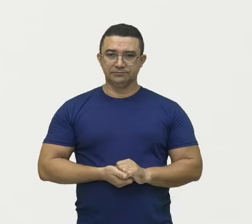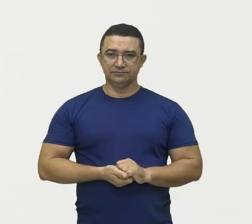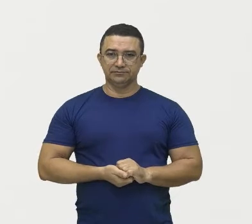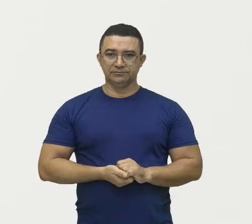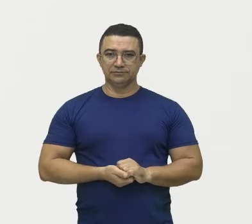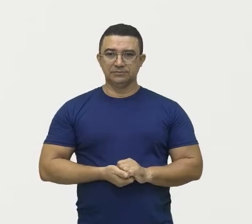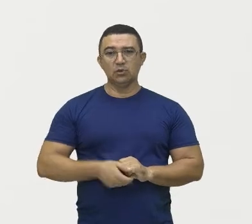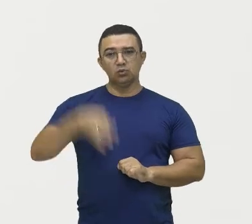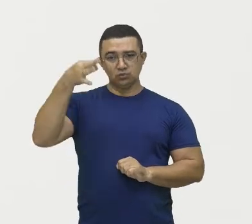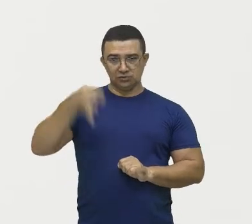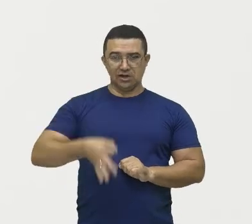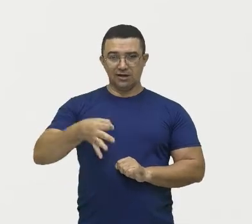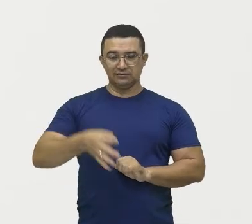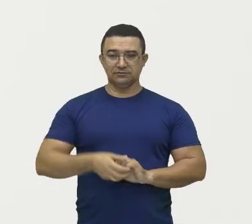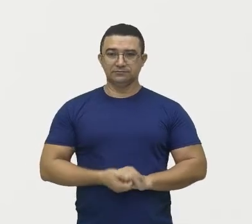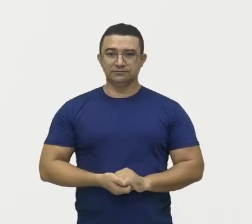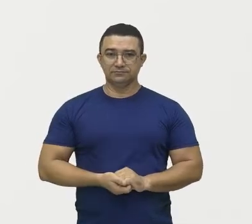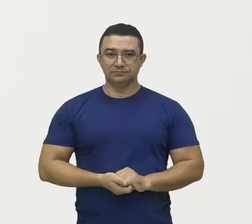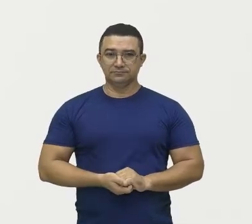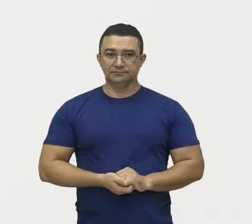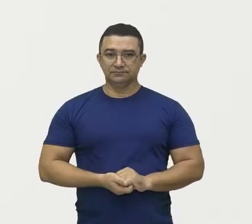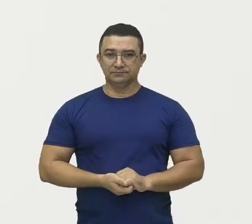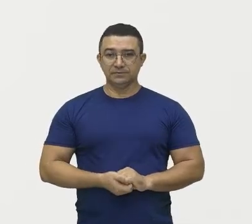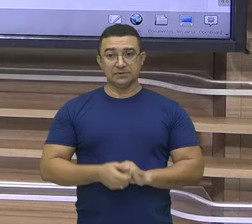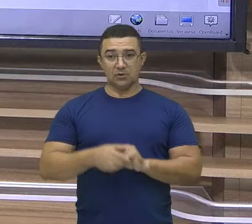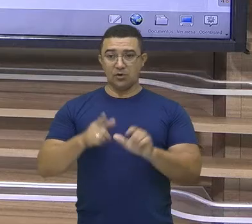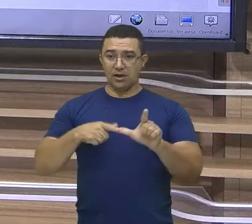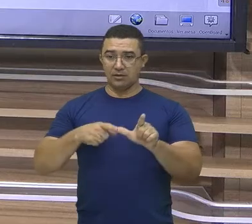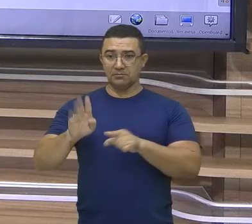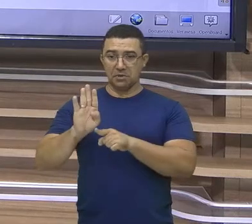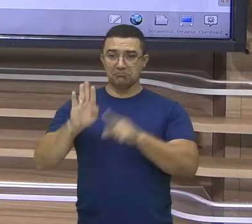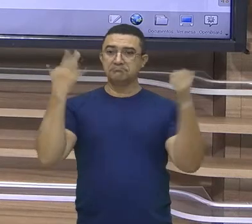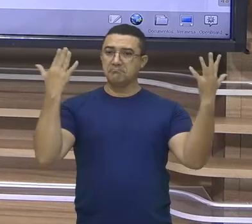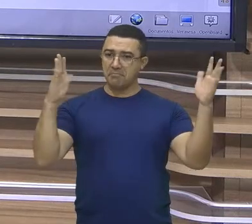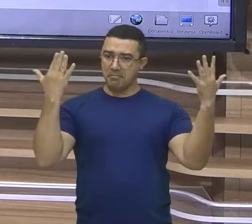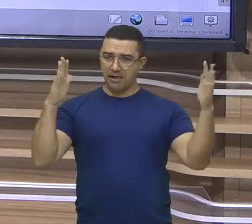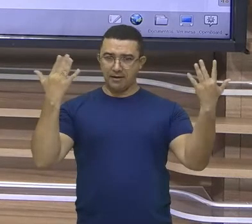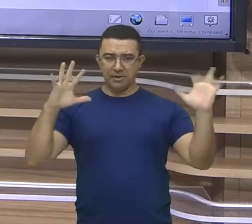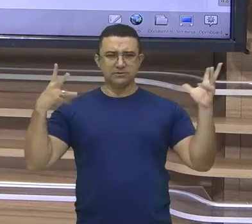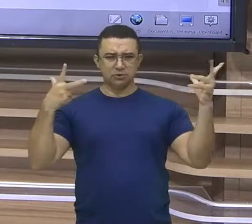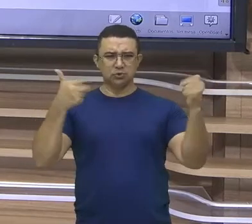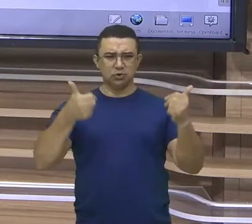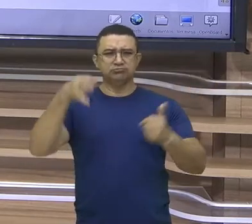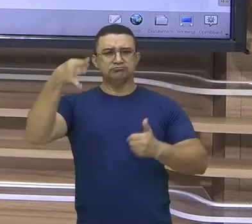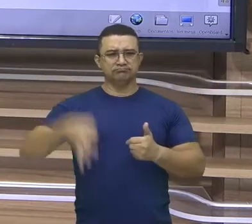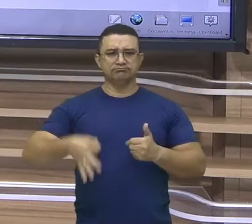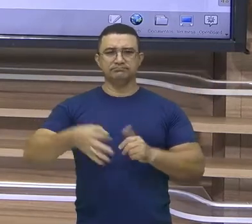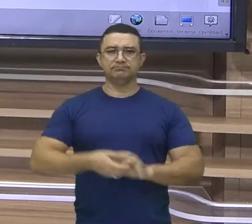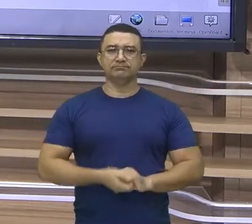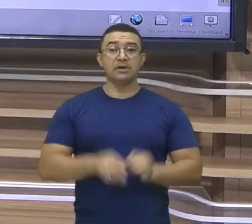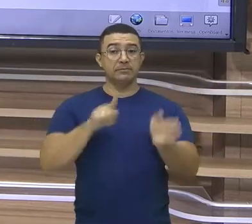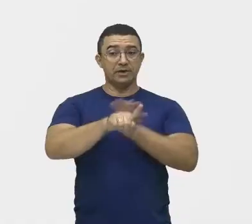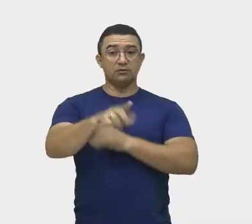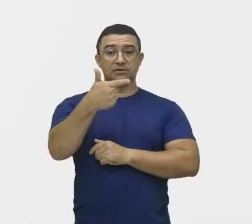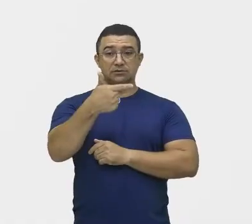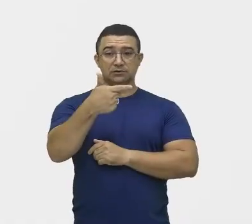aí correta, né? Está ali na letra B. Parabéns a todos que acertaram. Vamos agora, então, para a nossa segunda